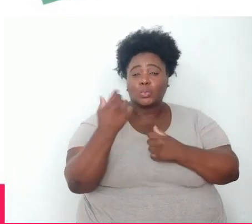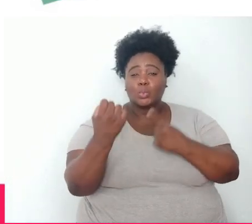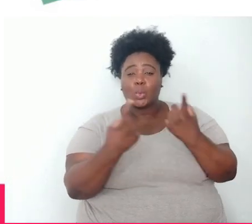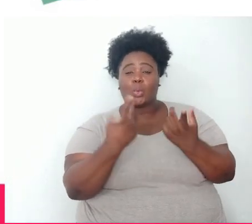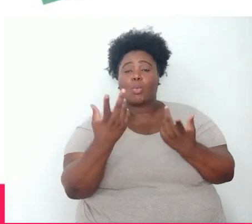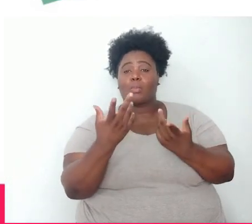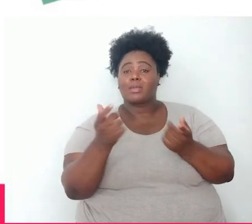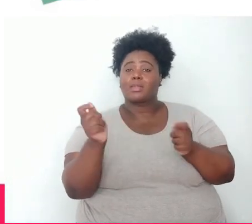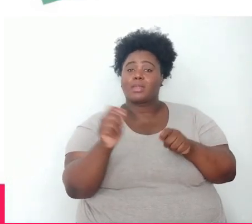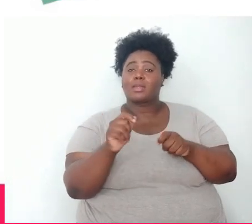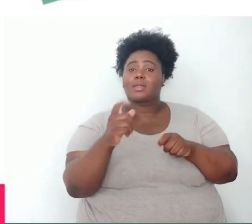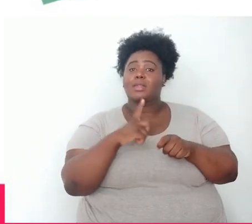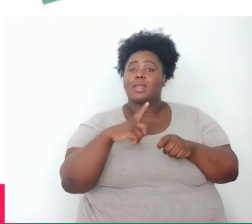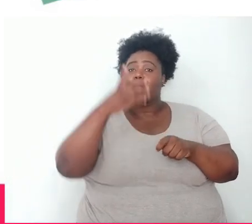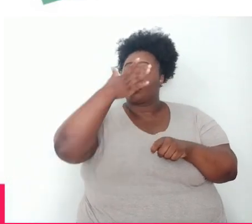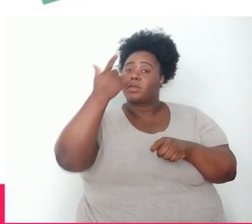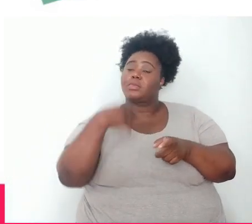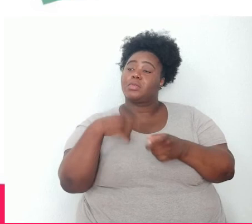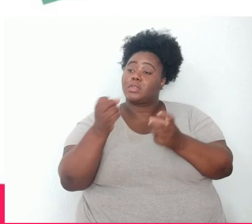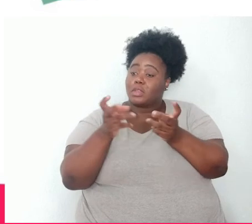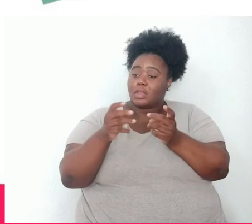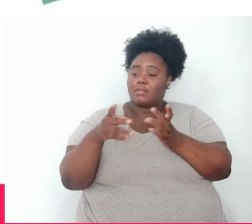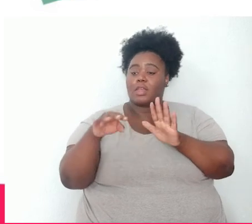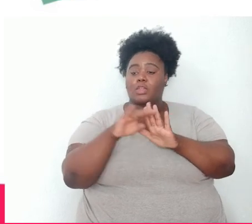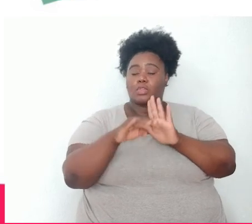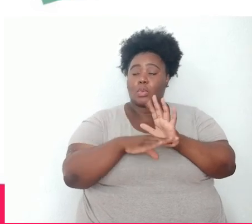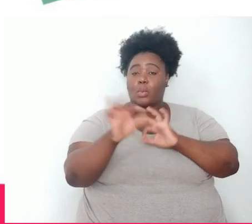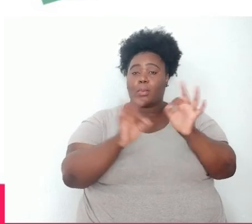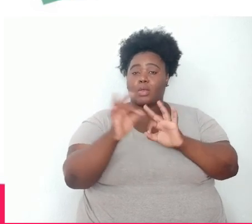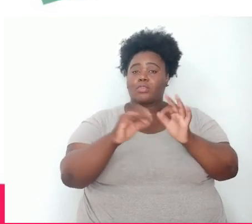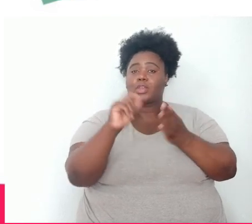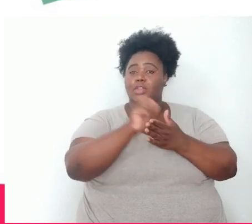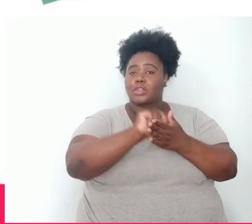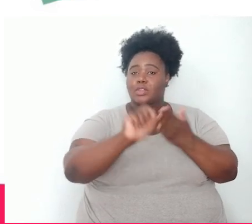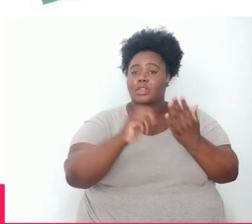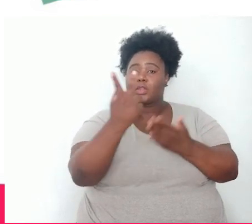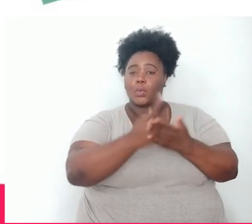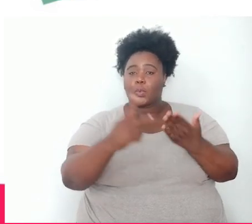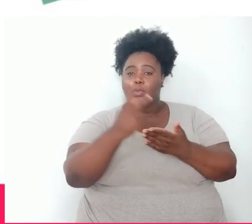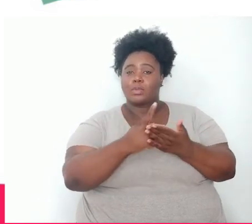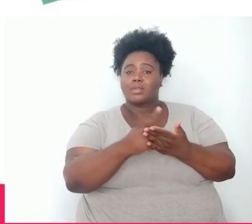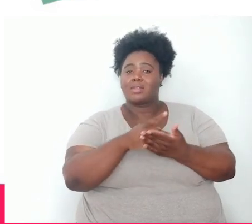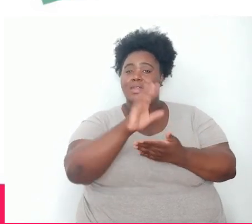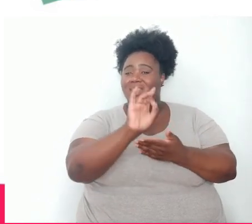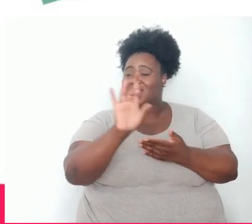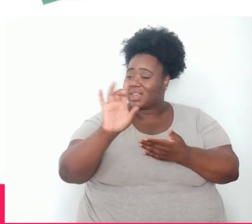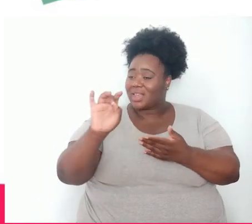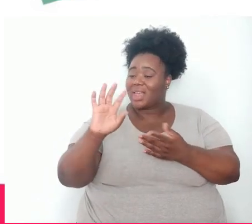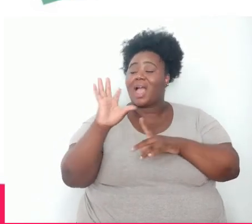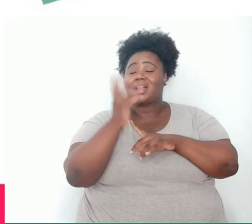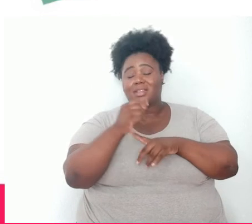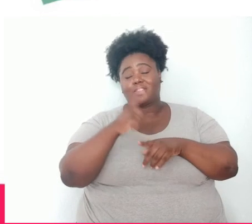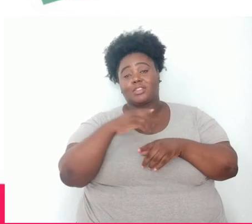possibilidades. Tem artistas que vendem, às vezes, o projeto da performance, né? Escrito com desenho. Cada artista